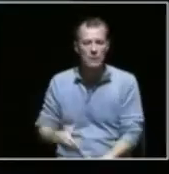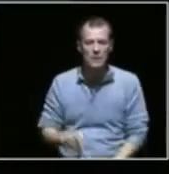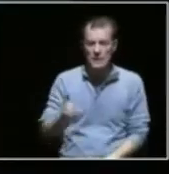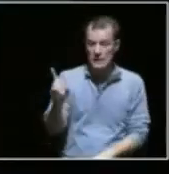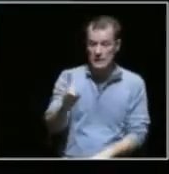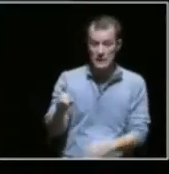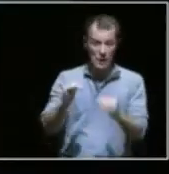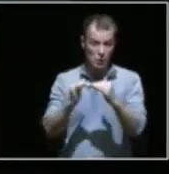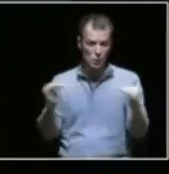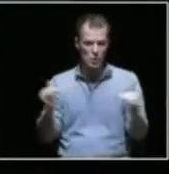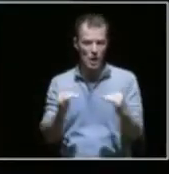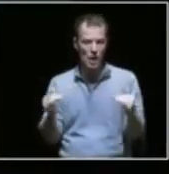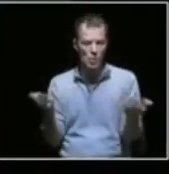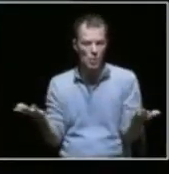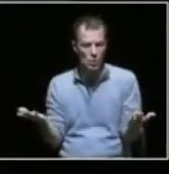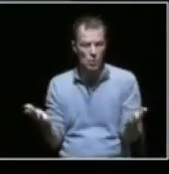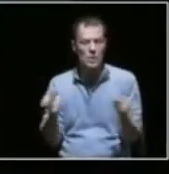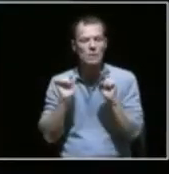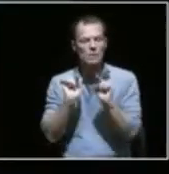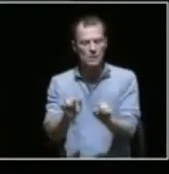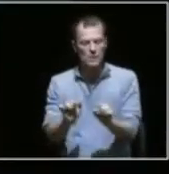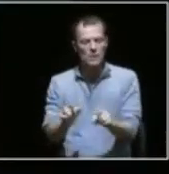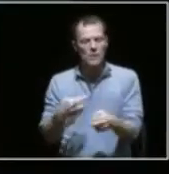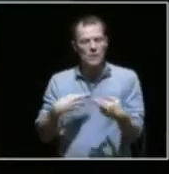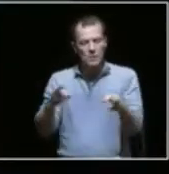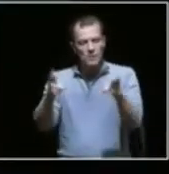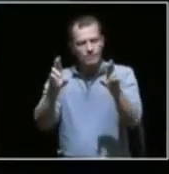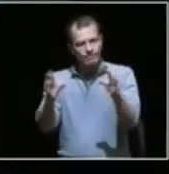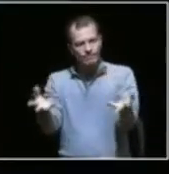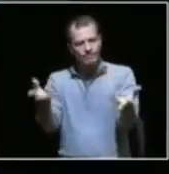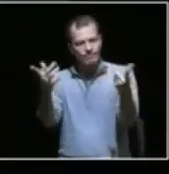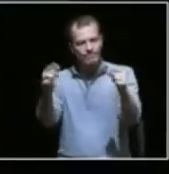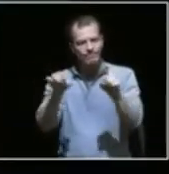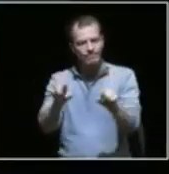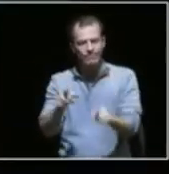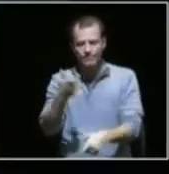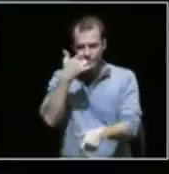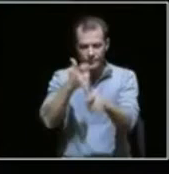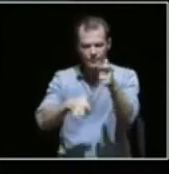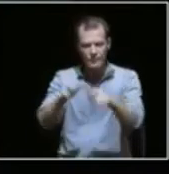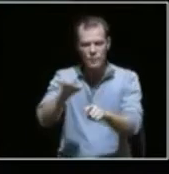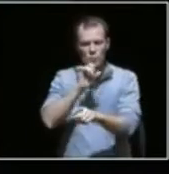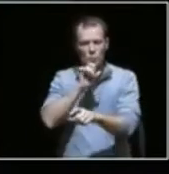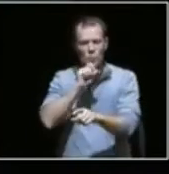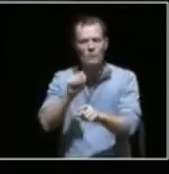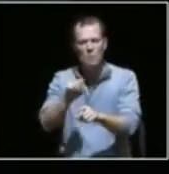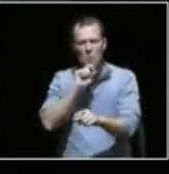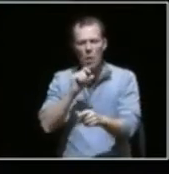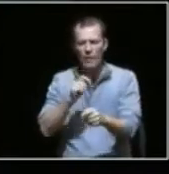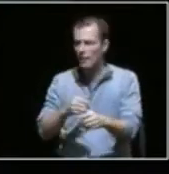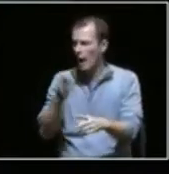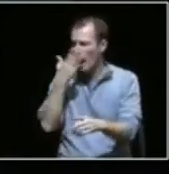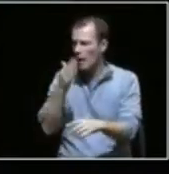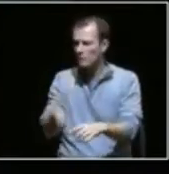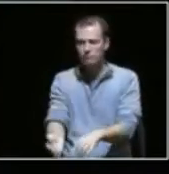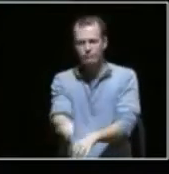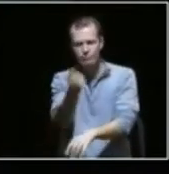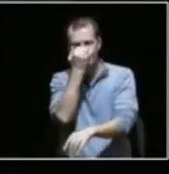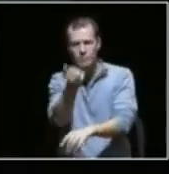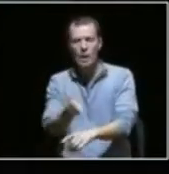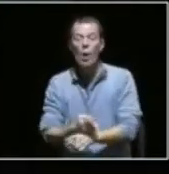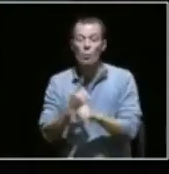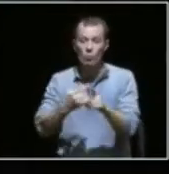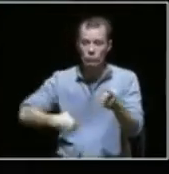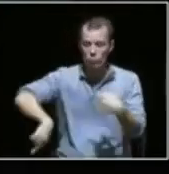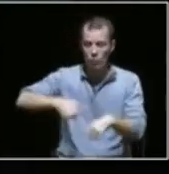sexto escalão. E é neste critério que as aspirações dos potenciais arrendatários poderão esbarrar, pois todos